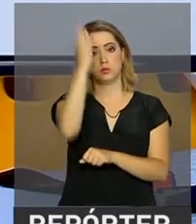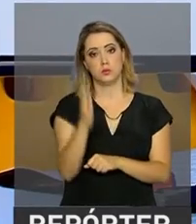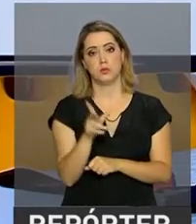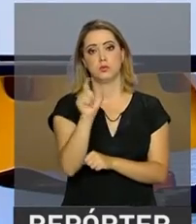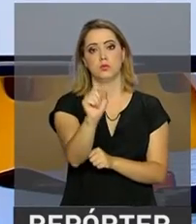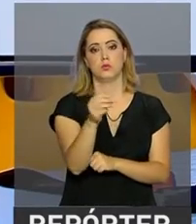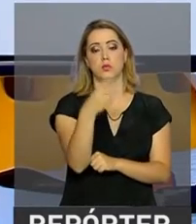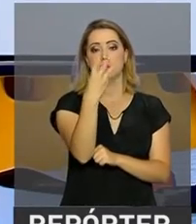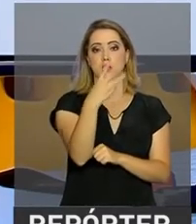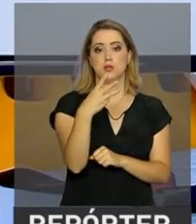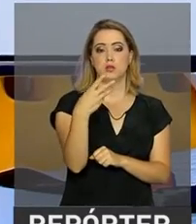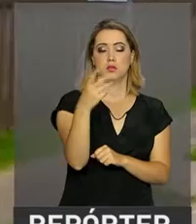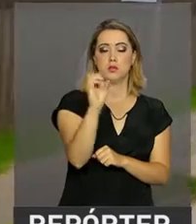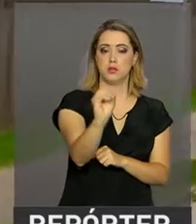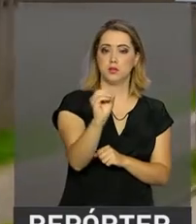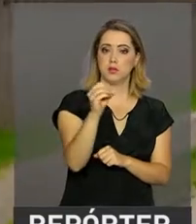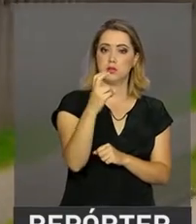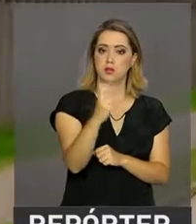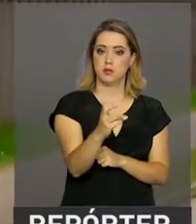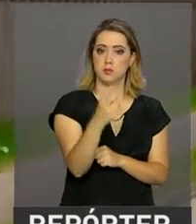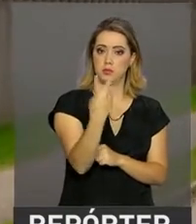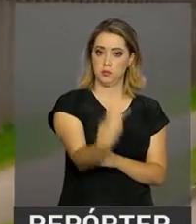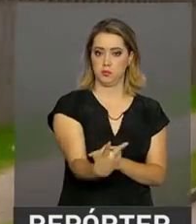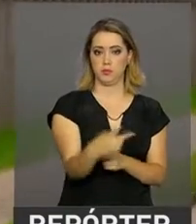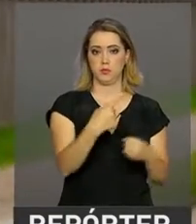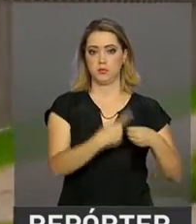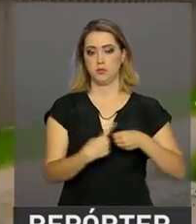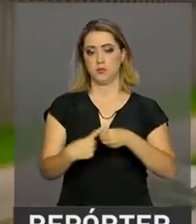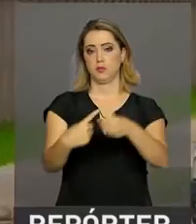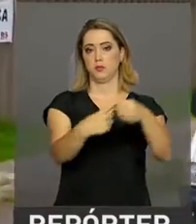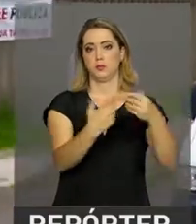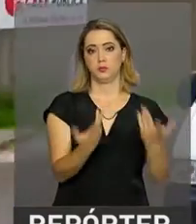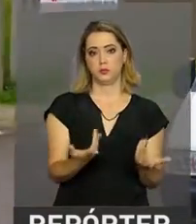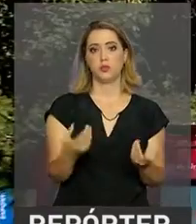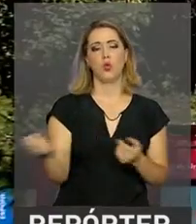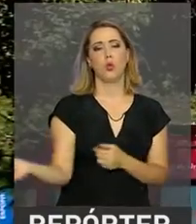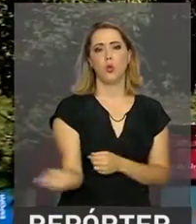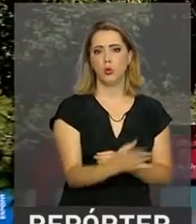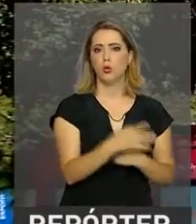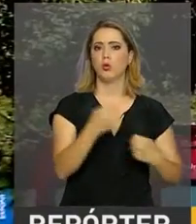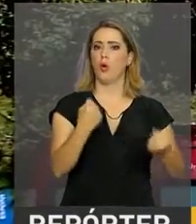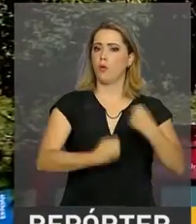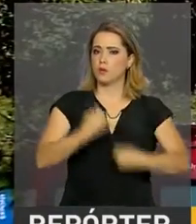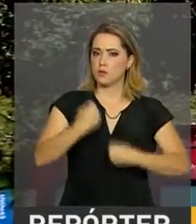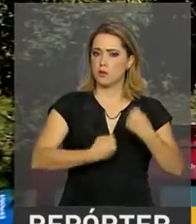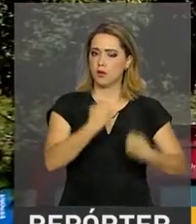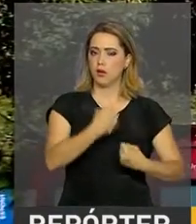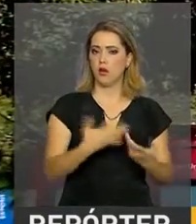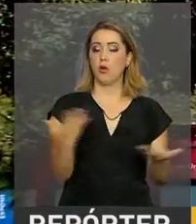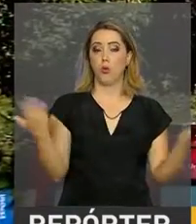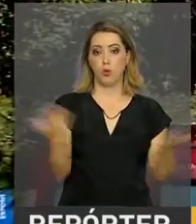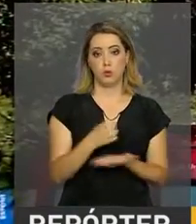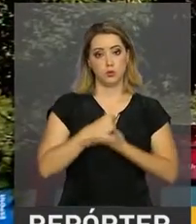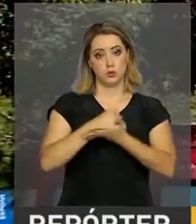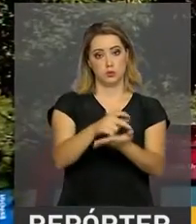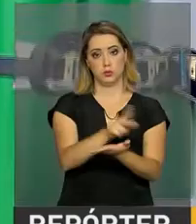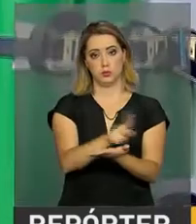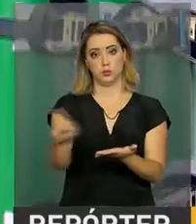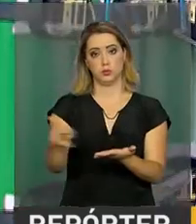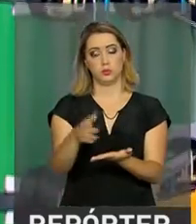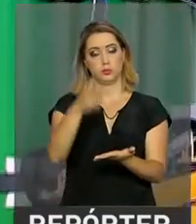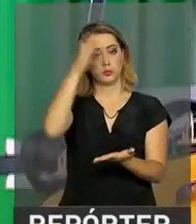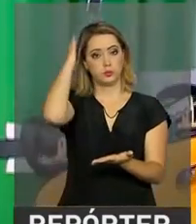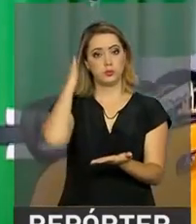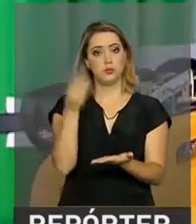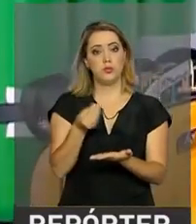52 municípios para renovar parte da frota de veículos o presidente michel temer entrega nesta segunda feira